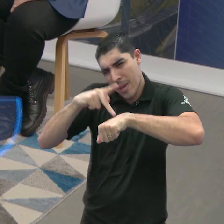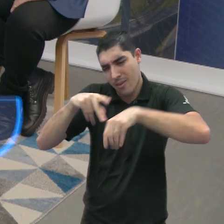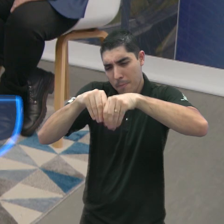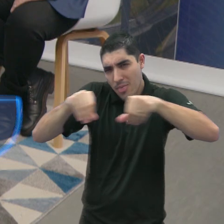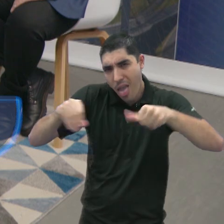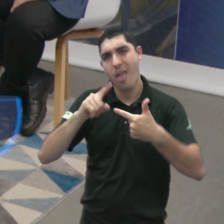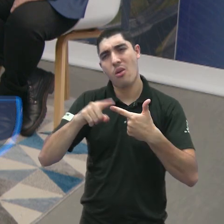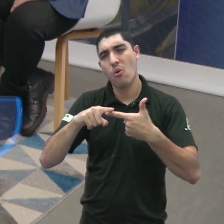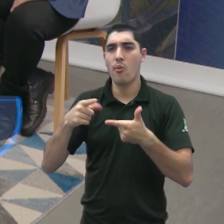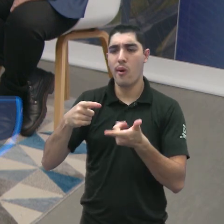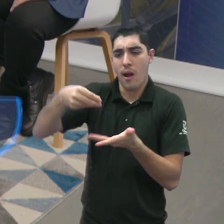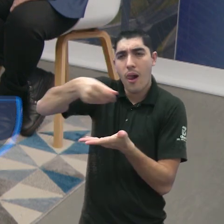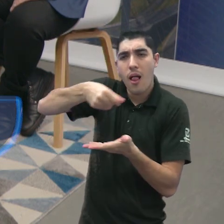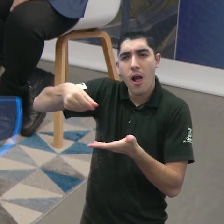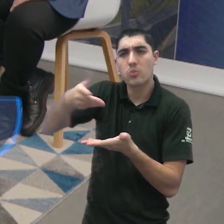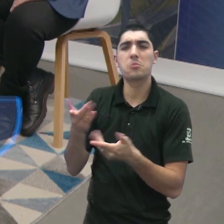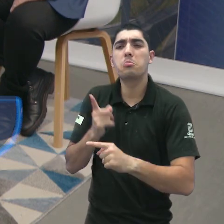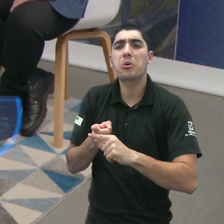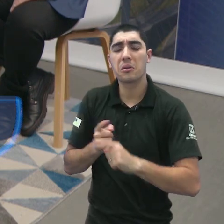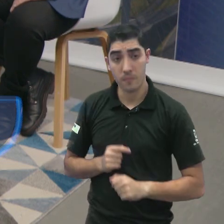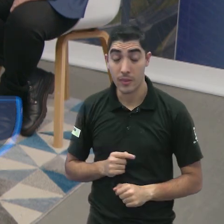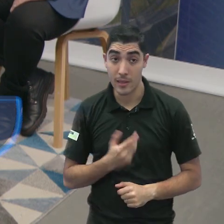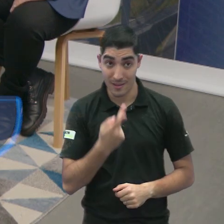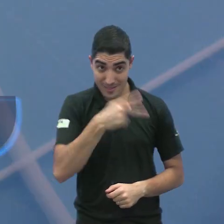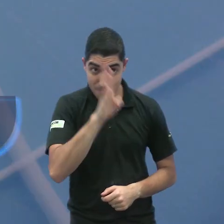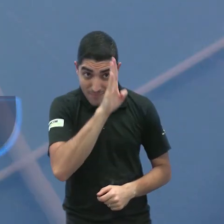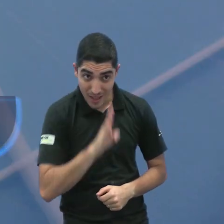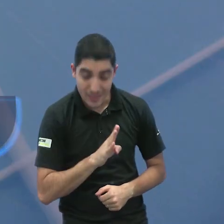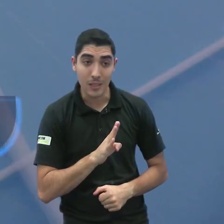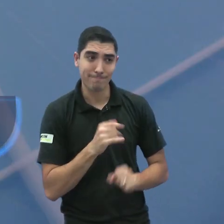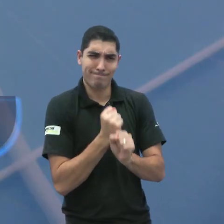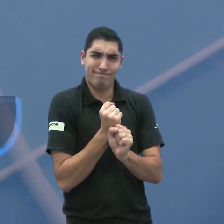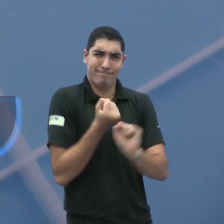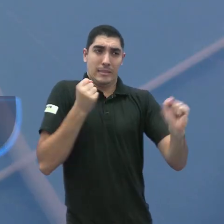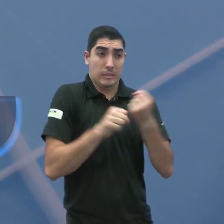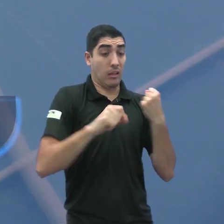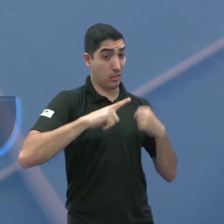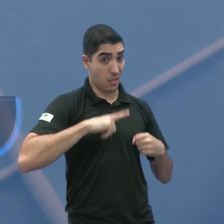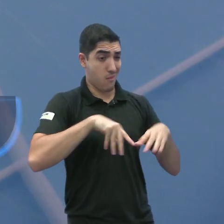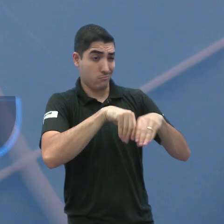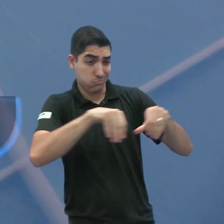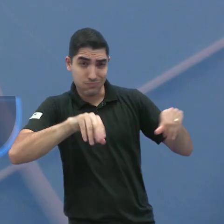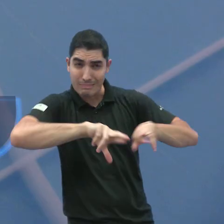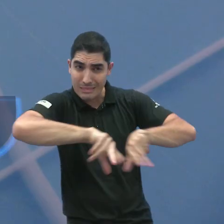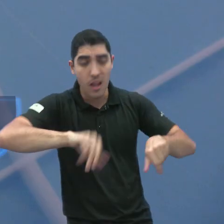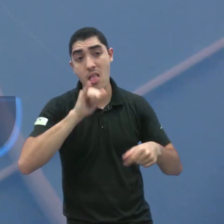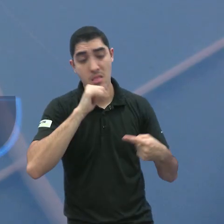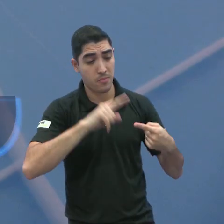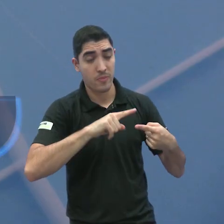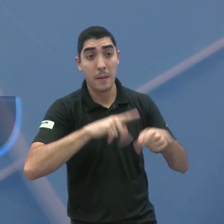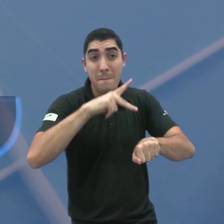O Brasil, novamente, país continental, rico em terras raras, rico em minério, é o